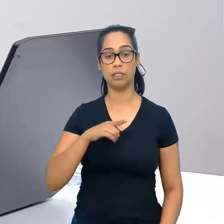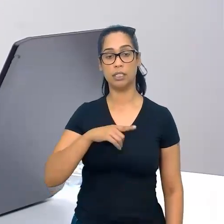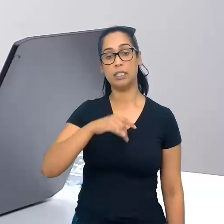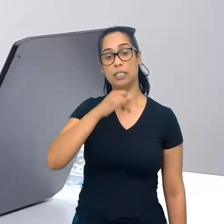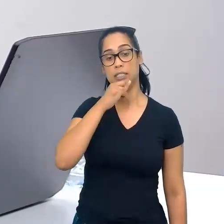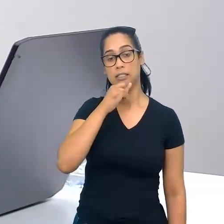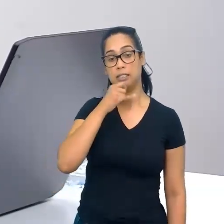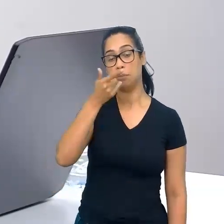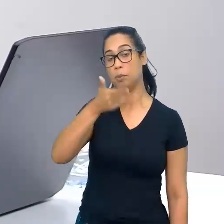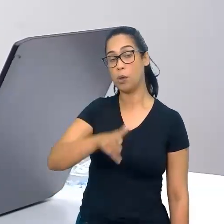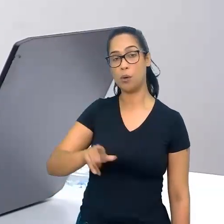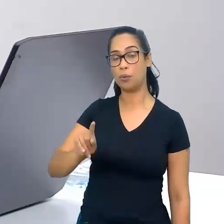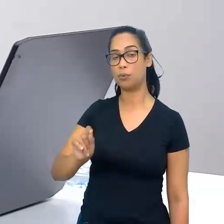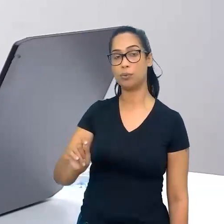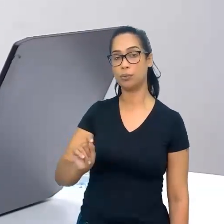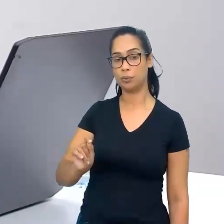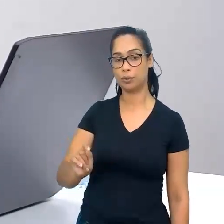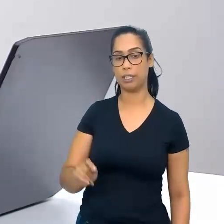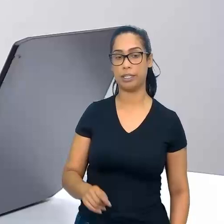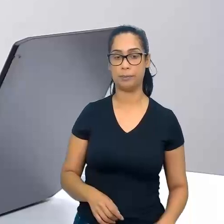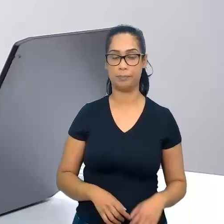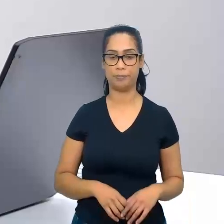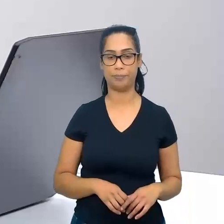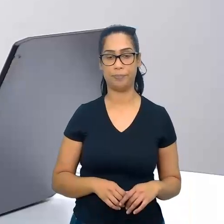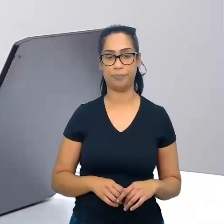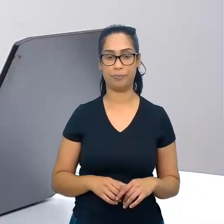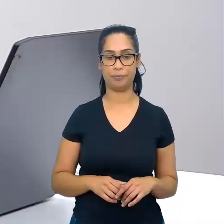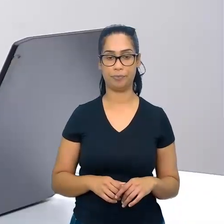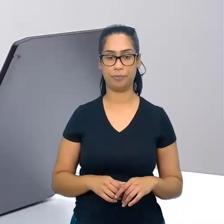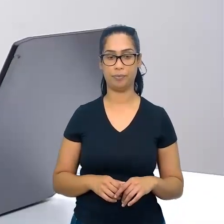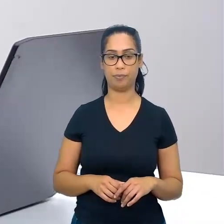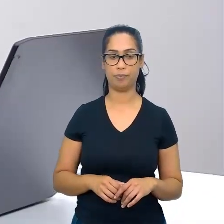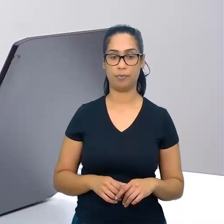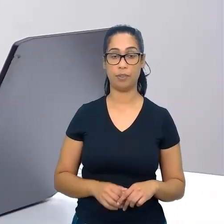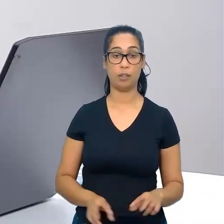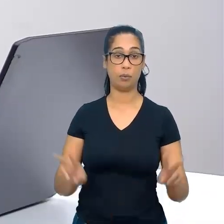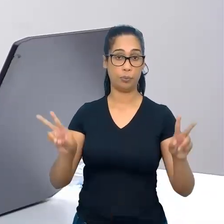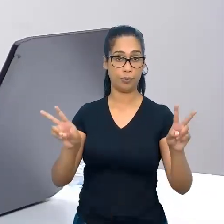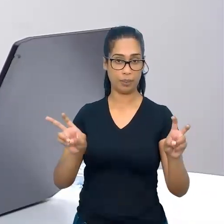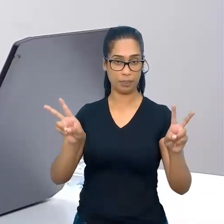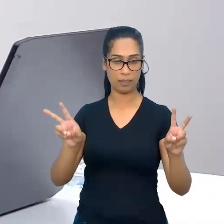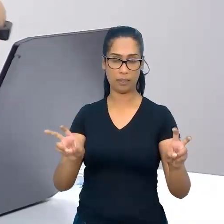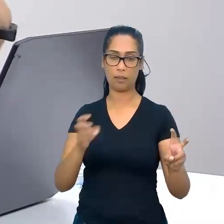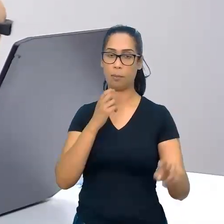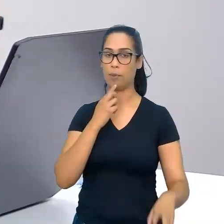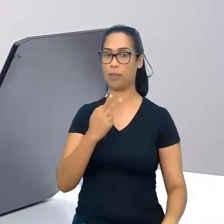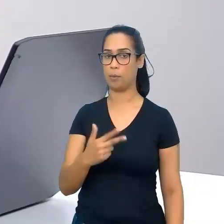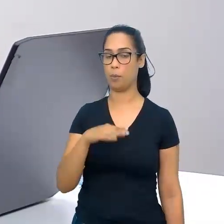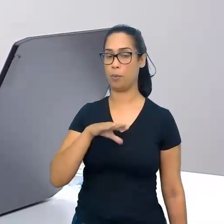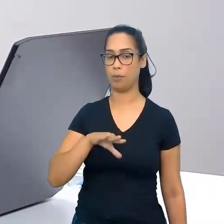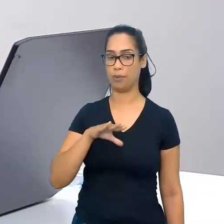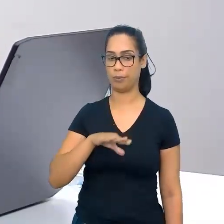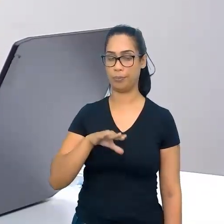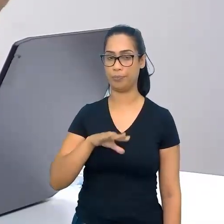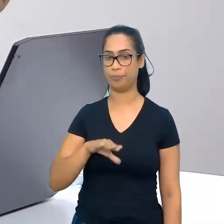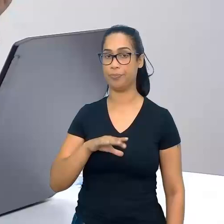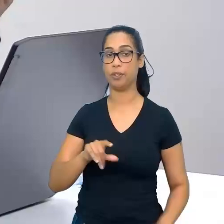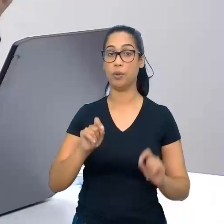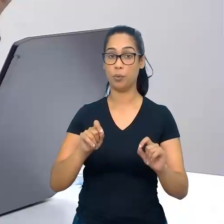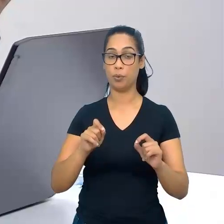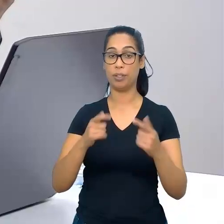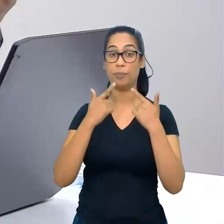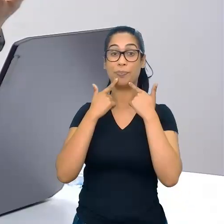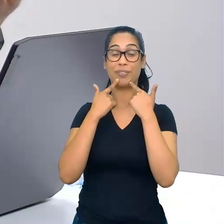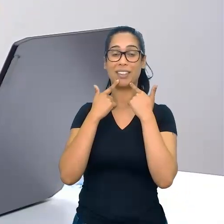né aqui jamais específica ainda sobre língua portuguesa é que se tinha muito foco na gramática normativa